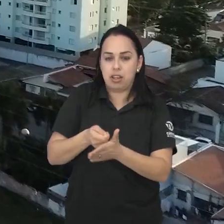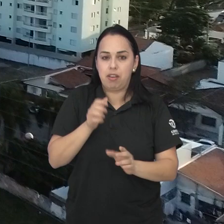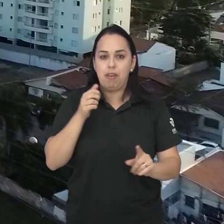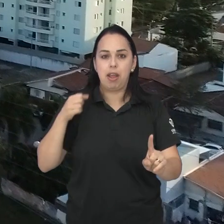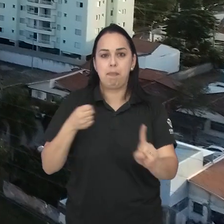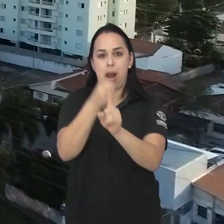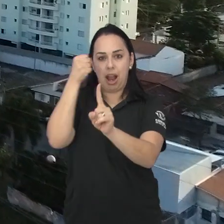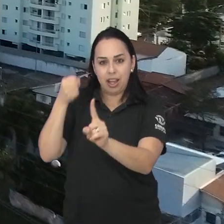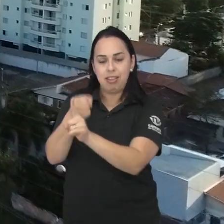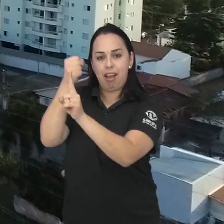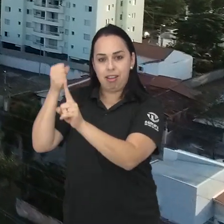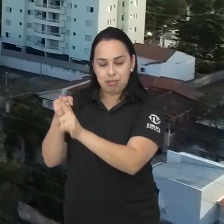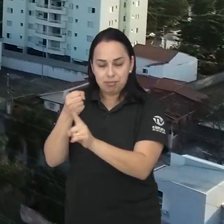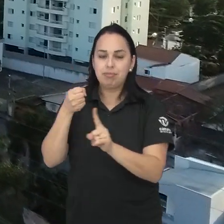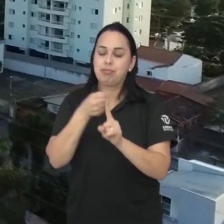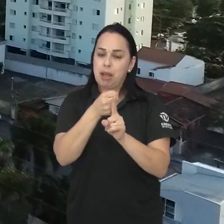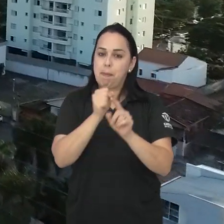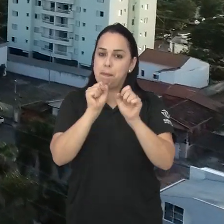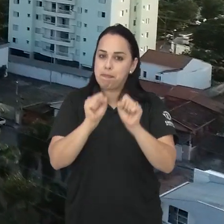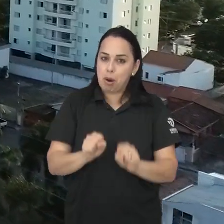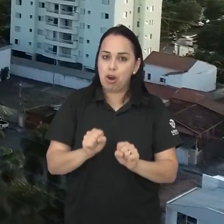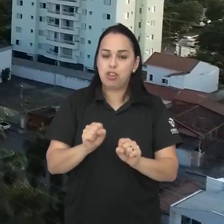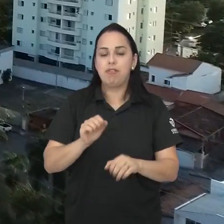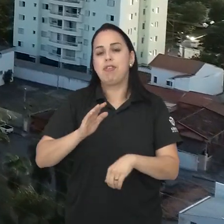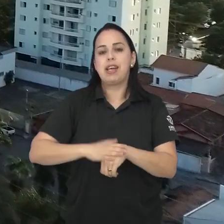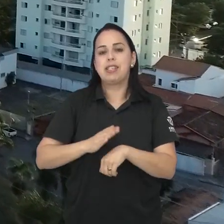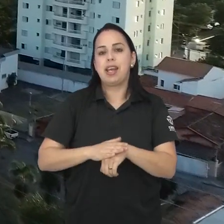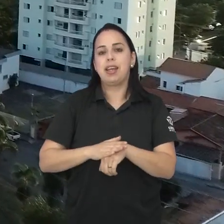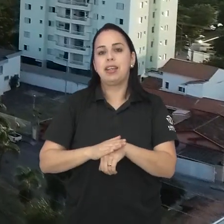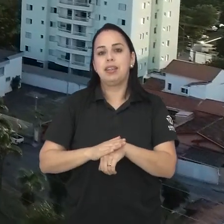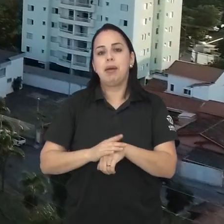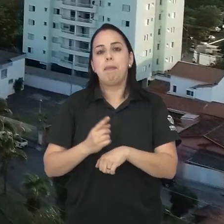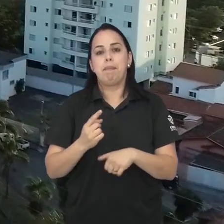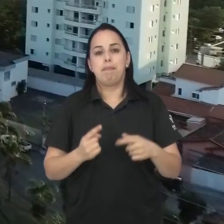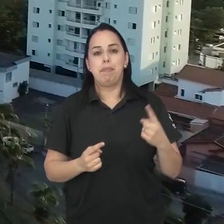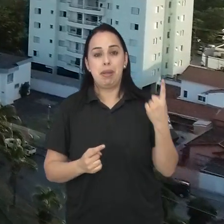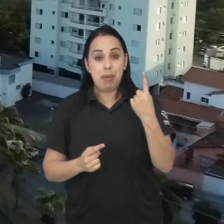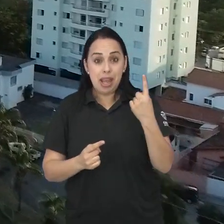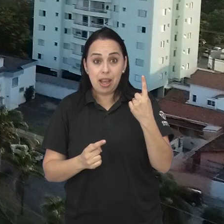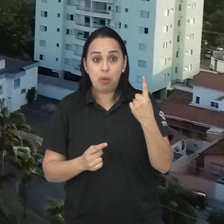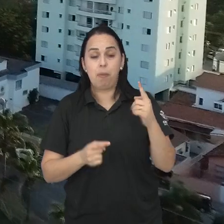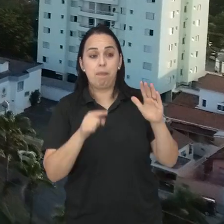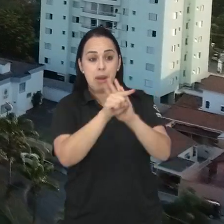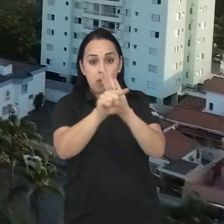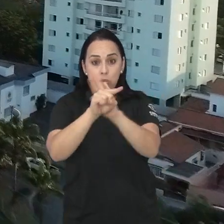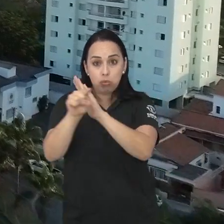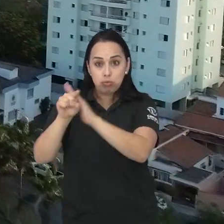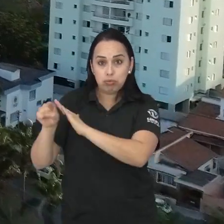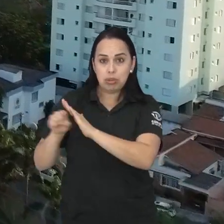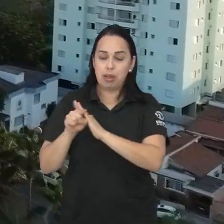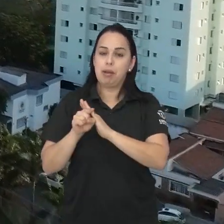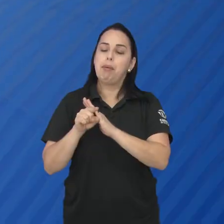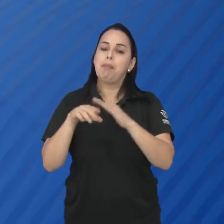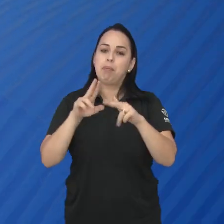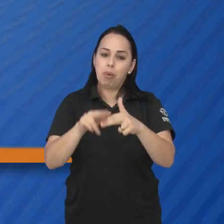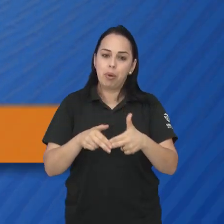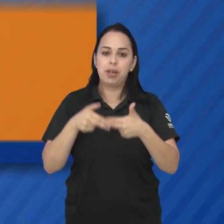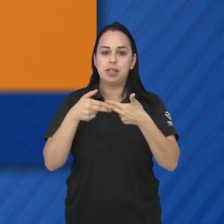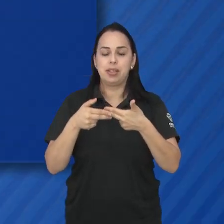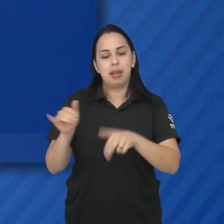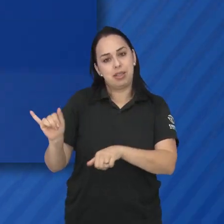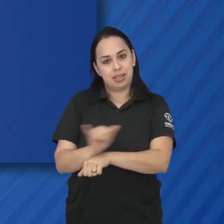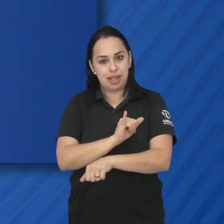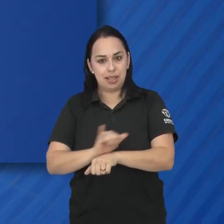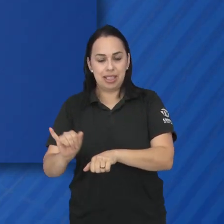vão impactar diretamente a cidade só podem ser realizadas depois de consultas populares. Para